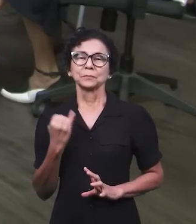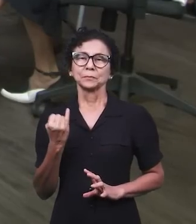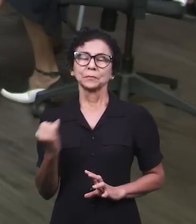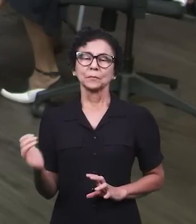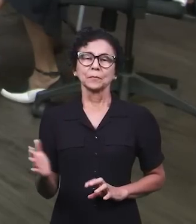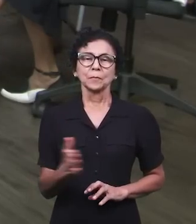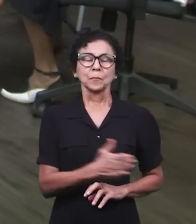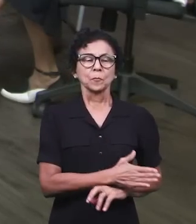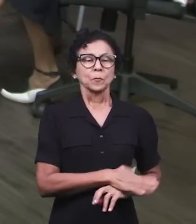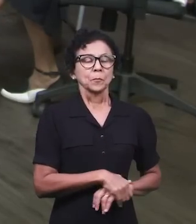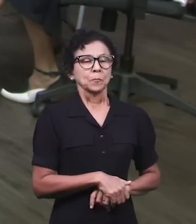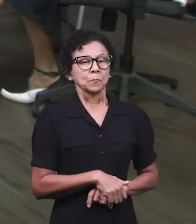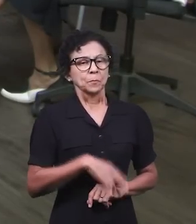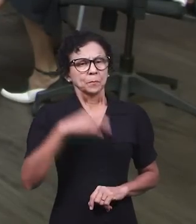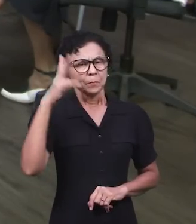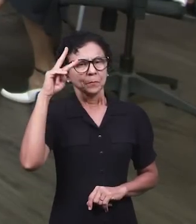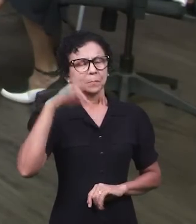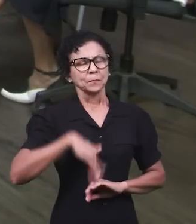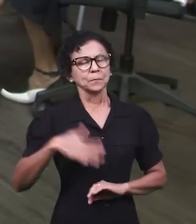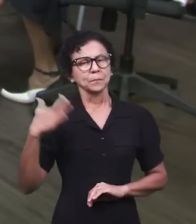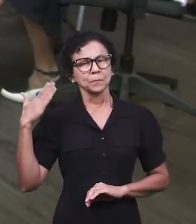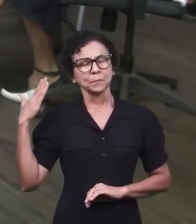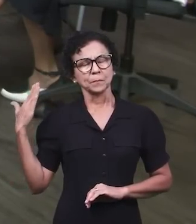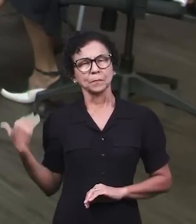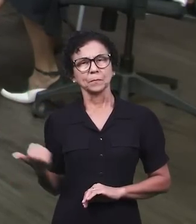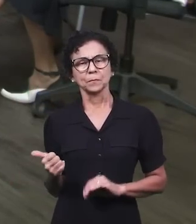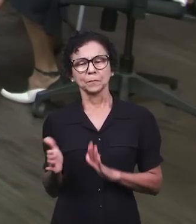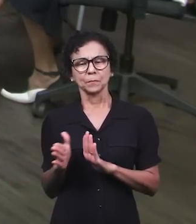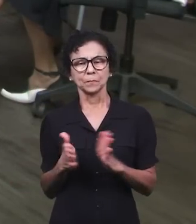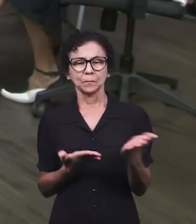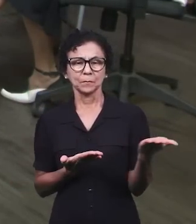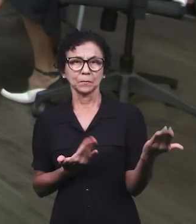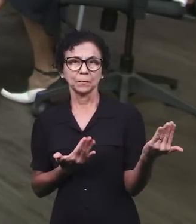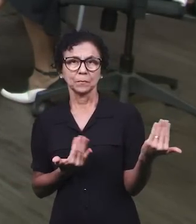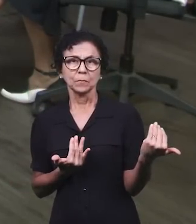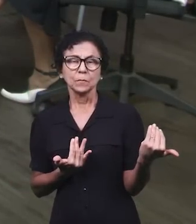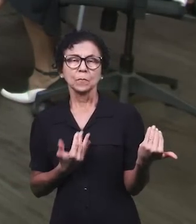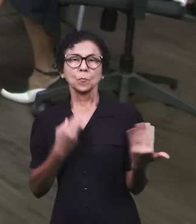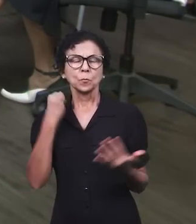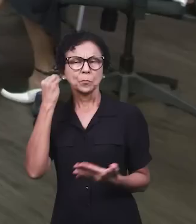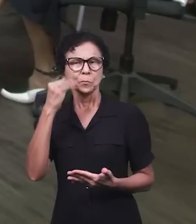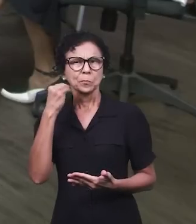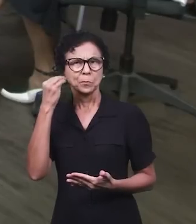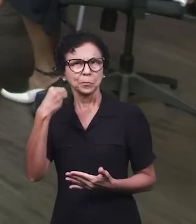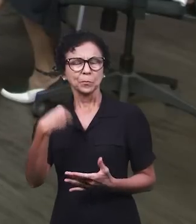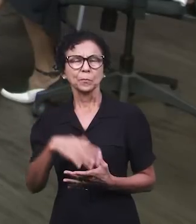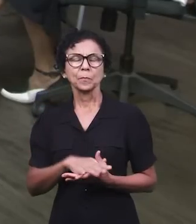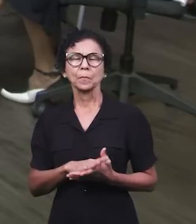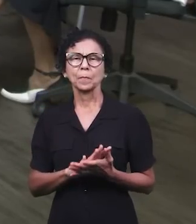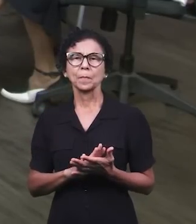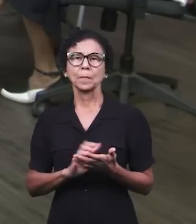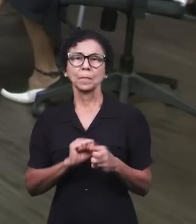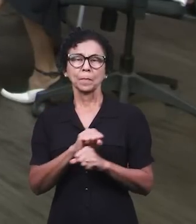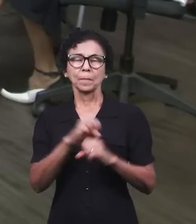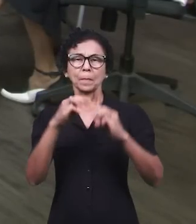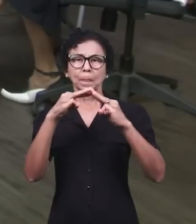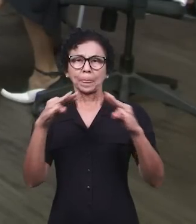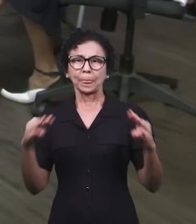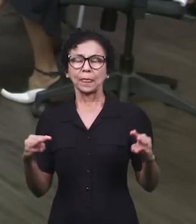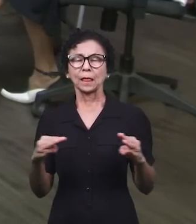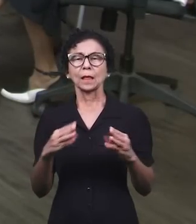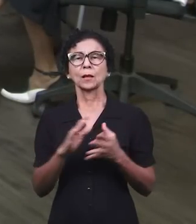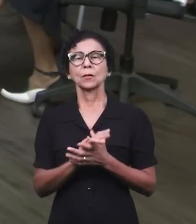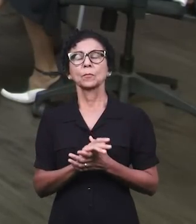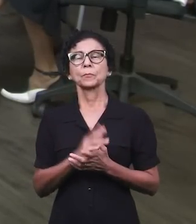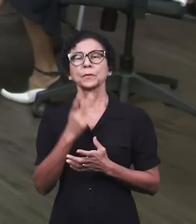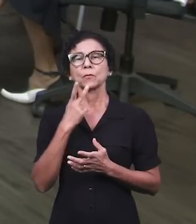Eu me lembro, na minha juventude, de uma experiência que, inclusive, a gente ouvia no Manaim, nos seminários, de uma irmã que